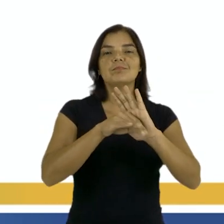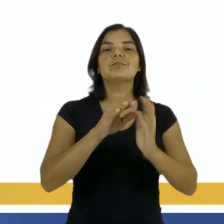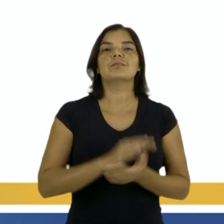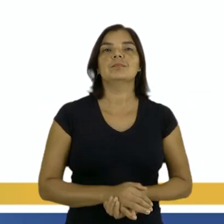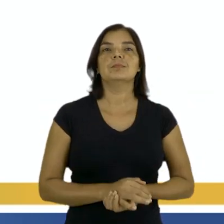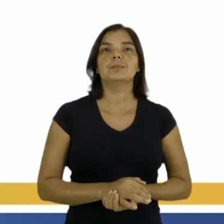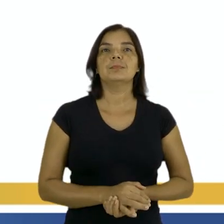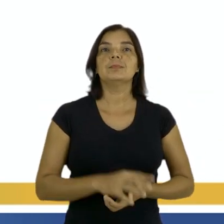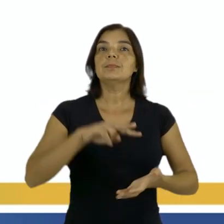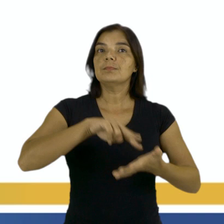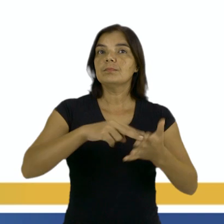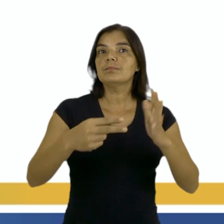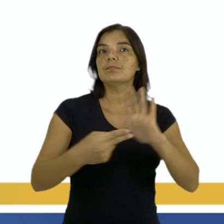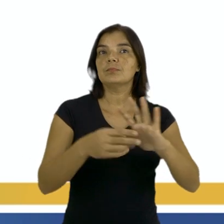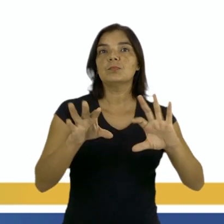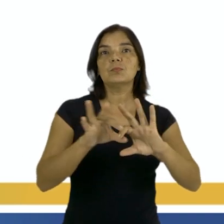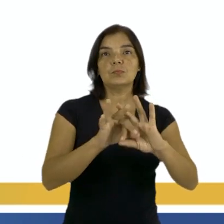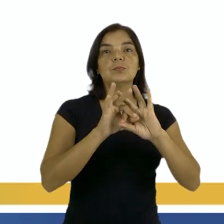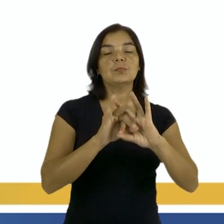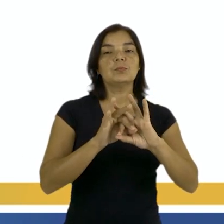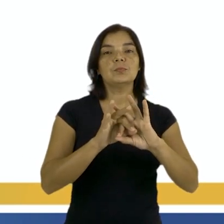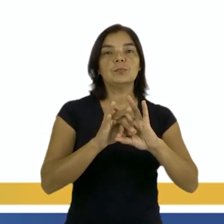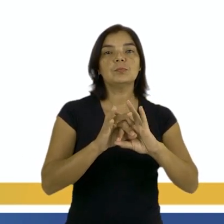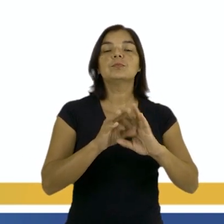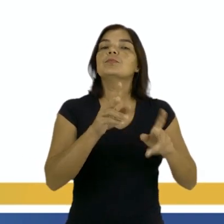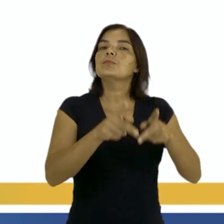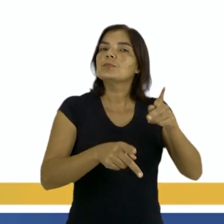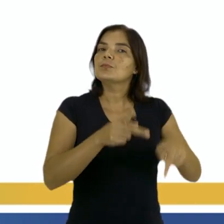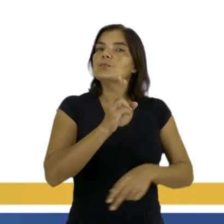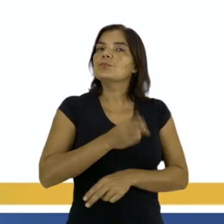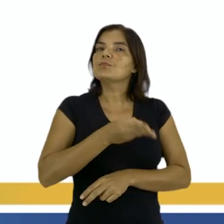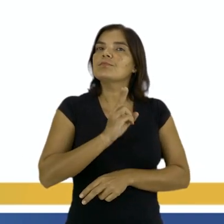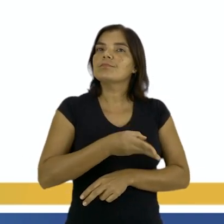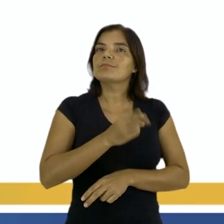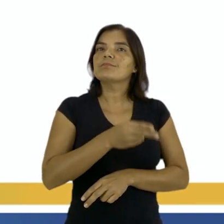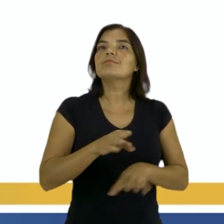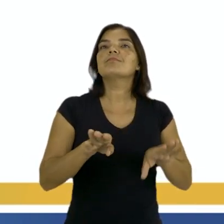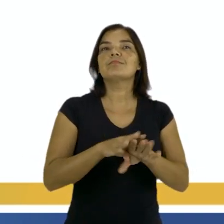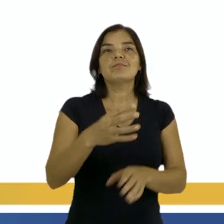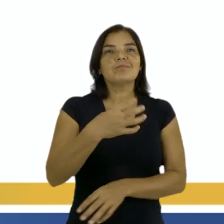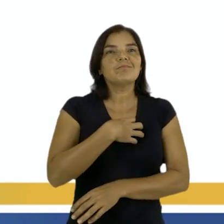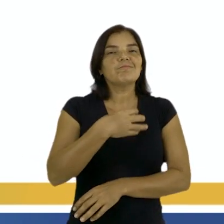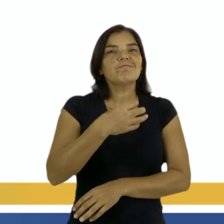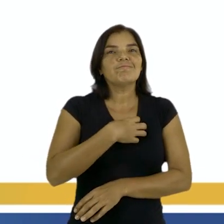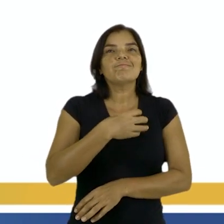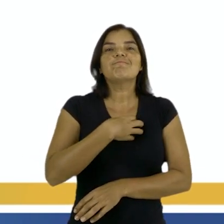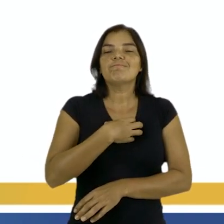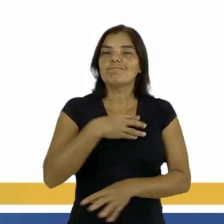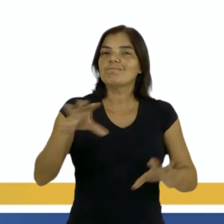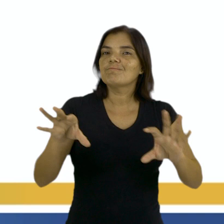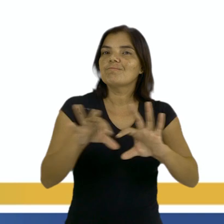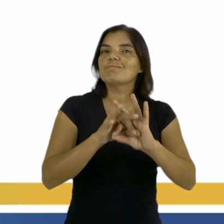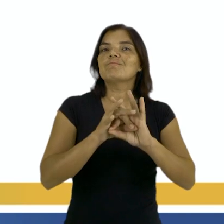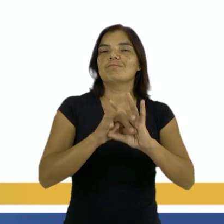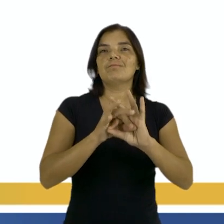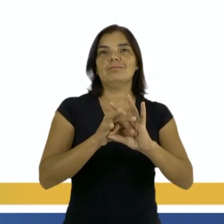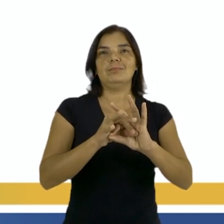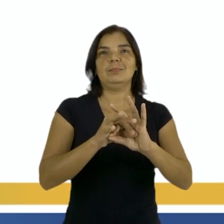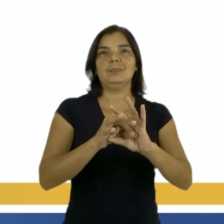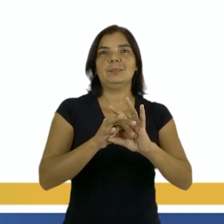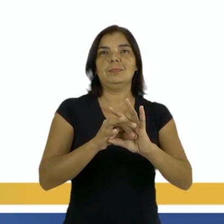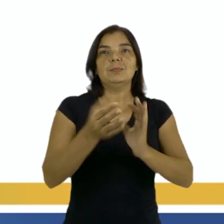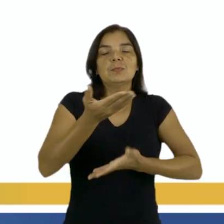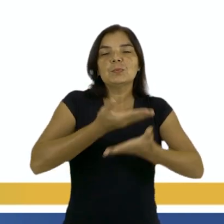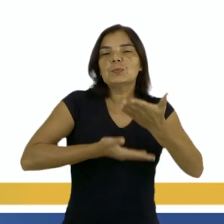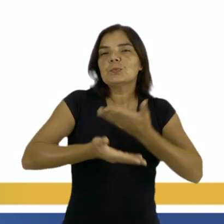lá? Significa uma união entre um mesmo povo com um sentimento de pertencimento e de